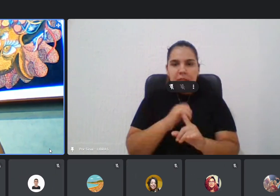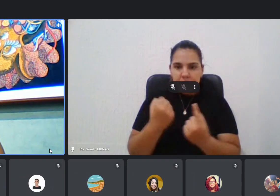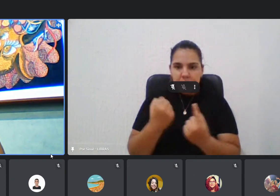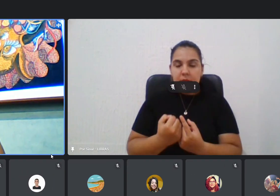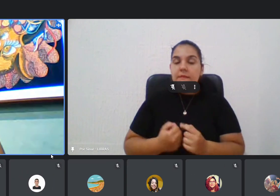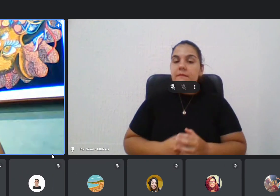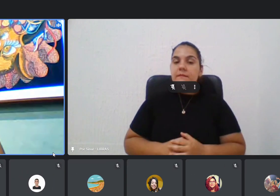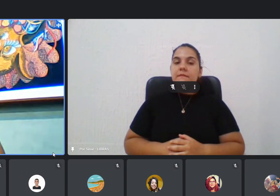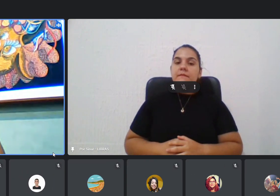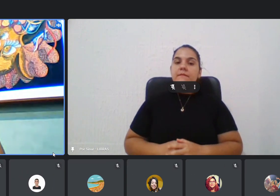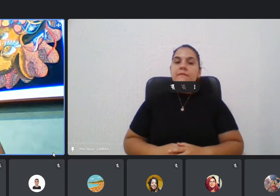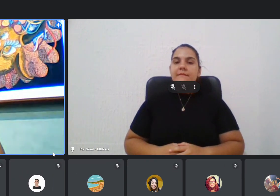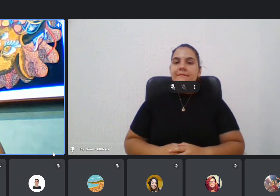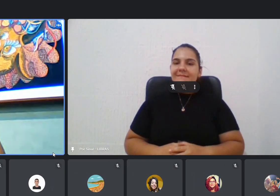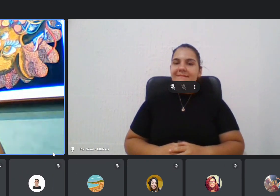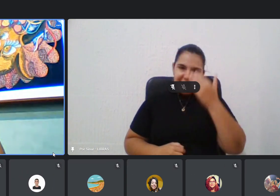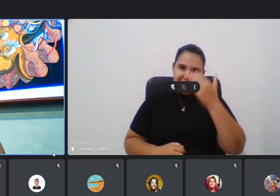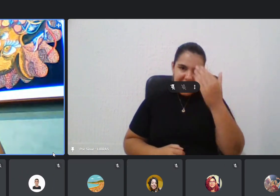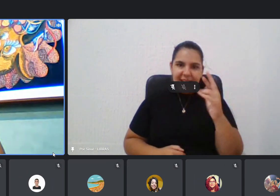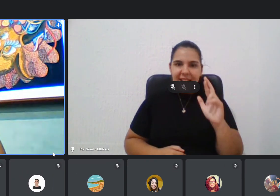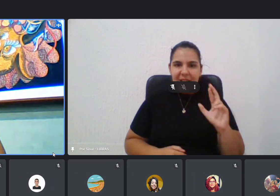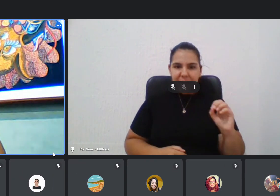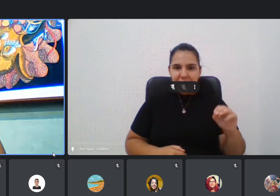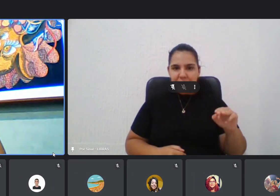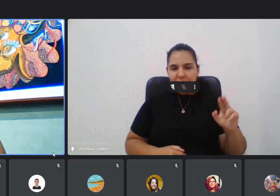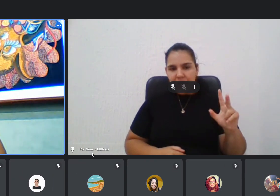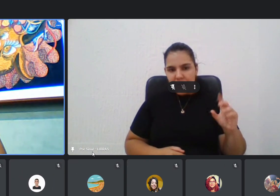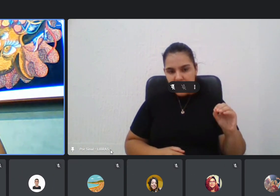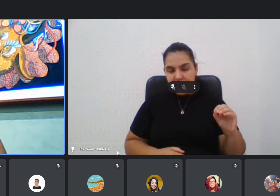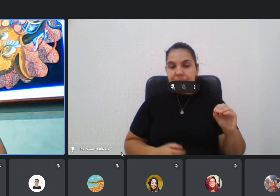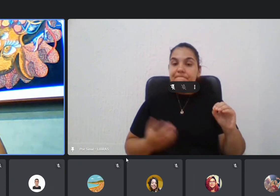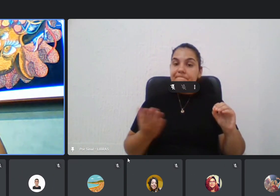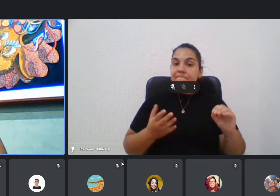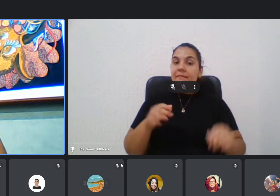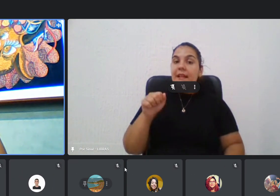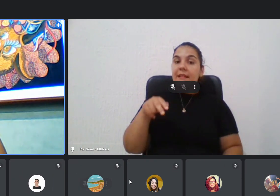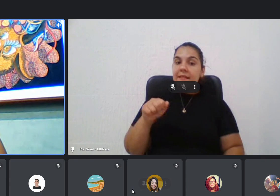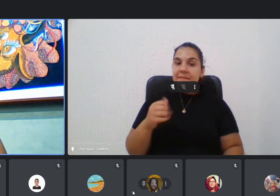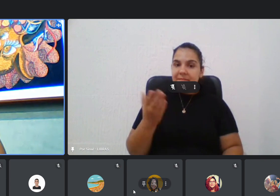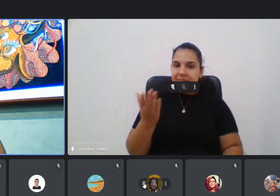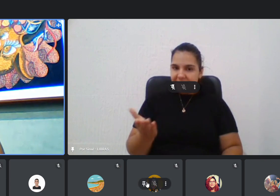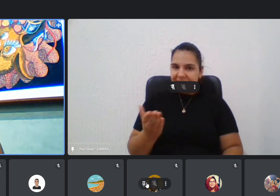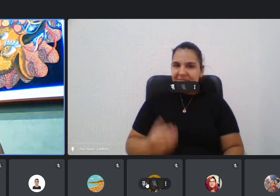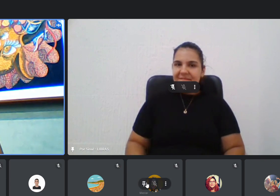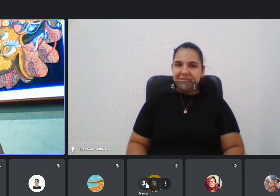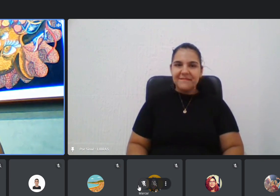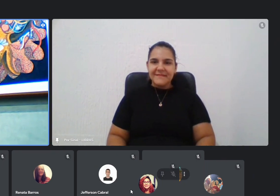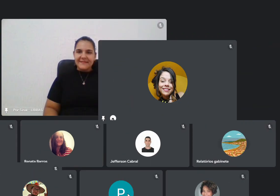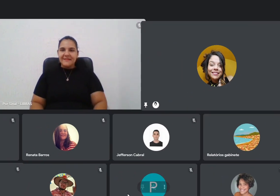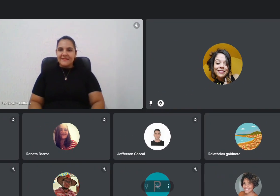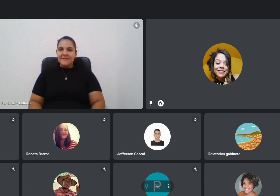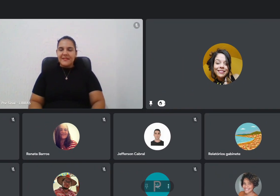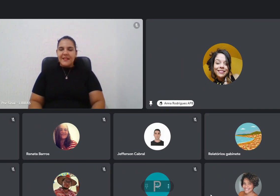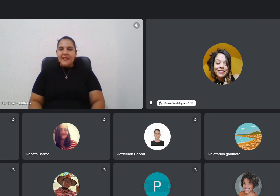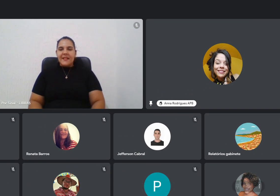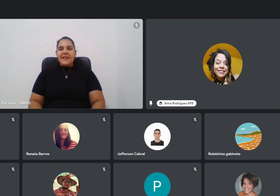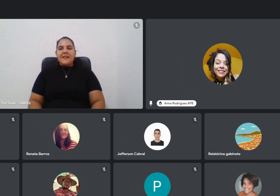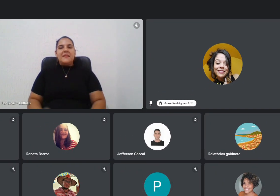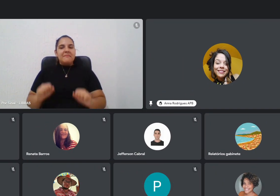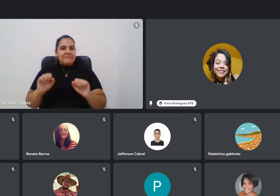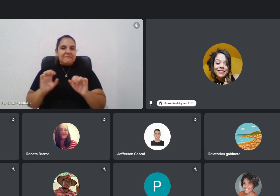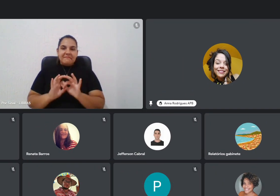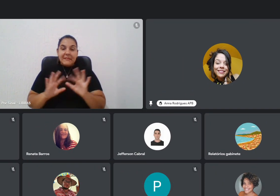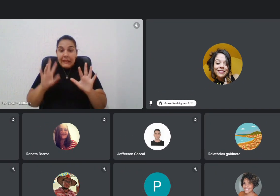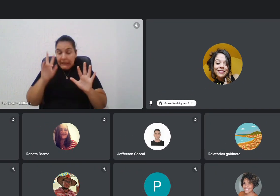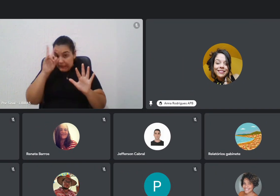Obrigada, Romulo. Já comento aqui. Ana, fala para a gente. Aí lembra desse áudio de escrever também